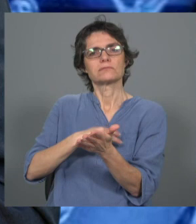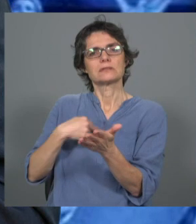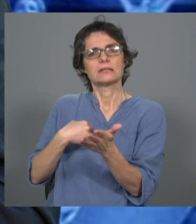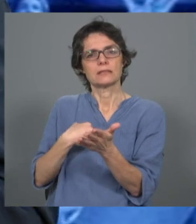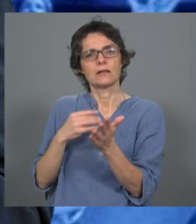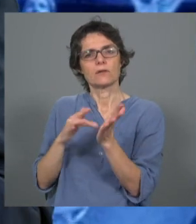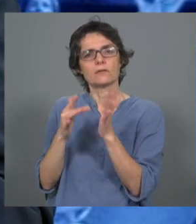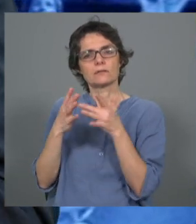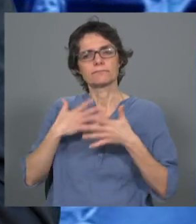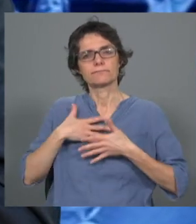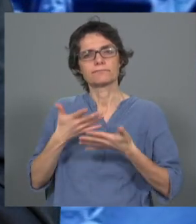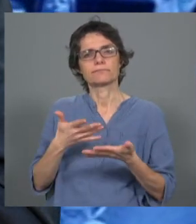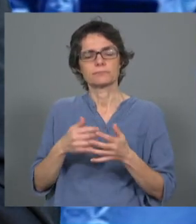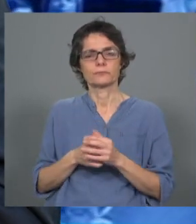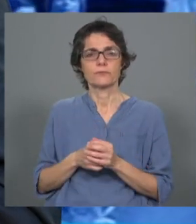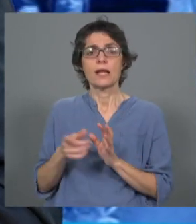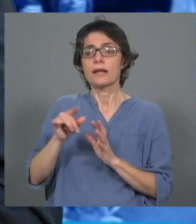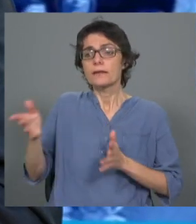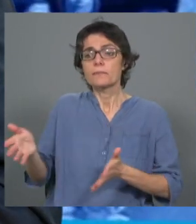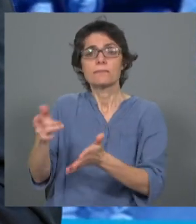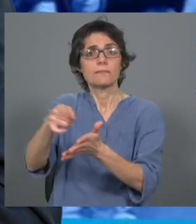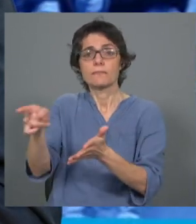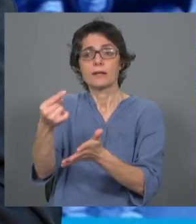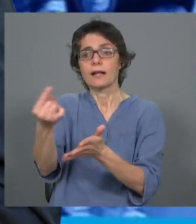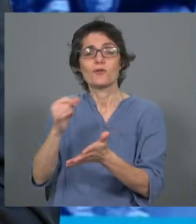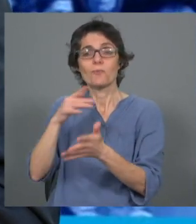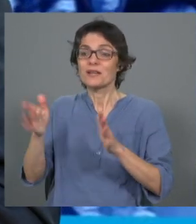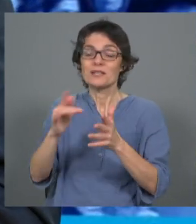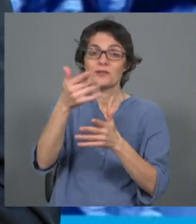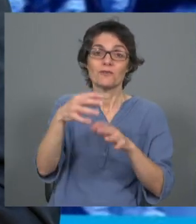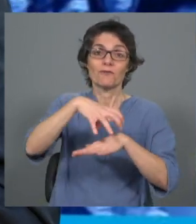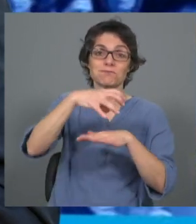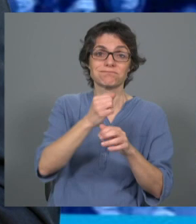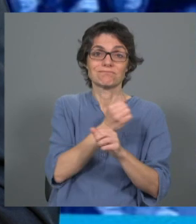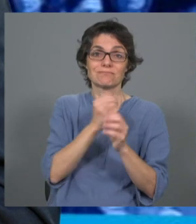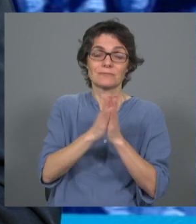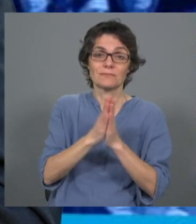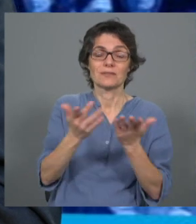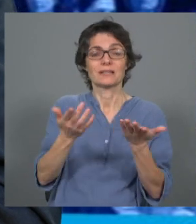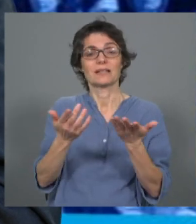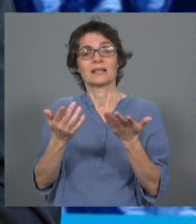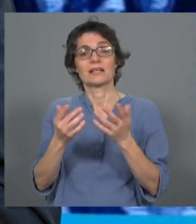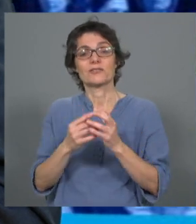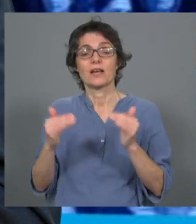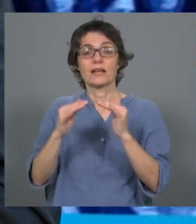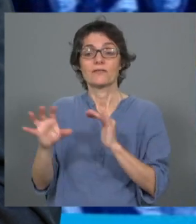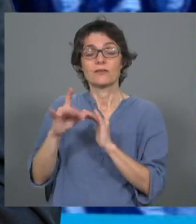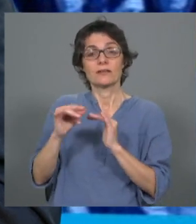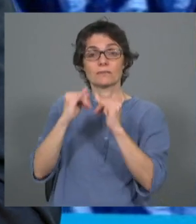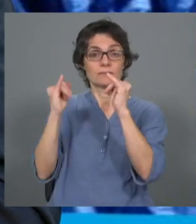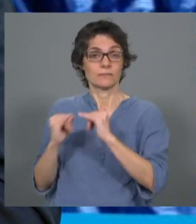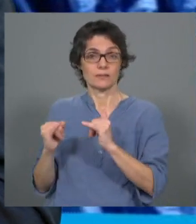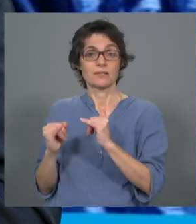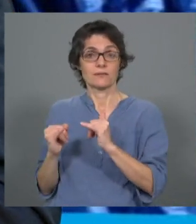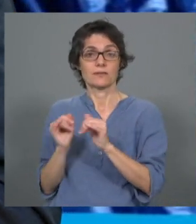estruturas, quer paroquiais, quer diocesanas, quer nacionais, quer mesmo internacionais, e